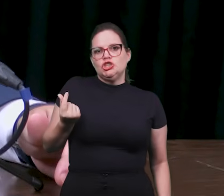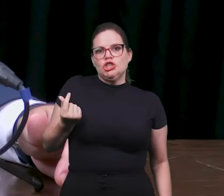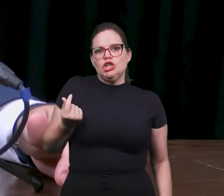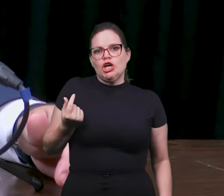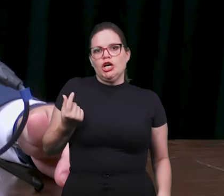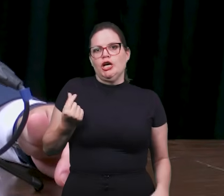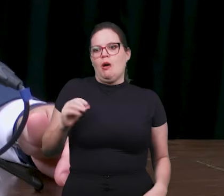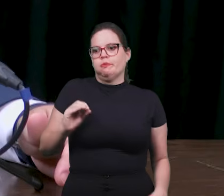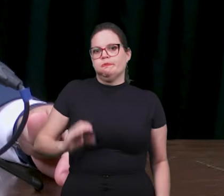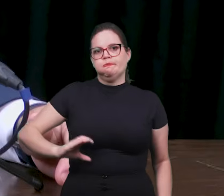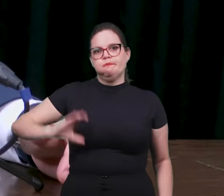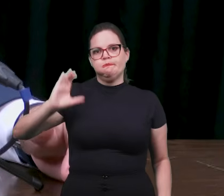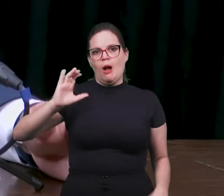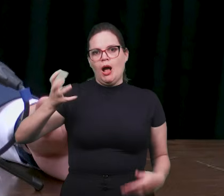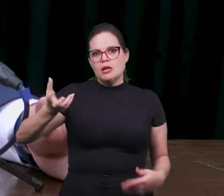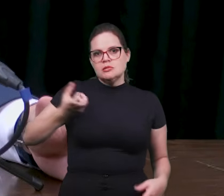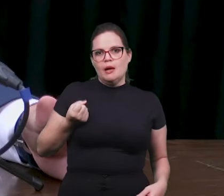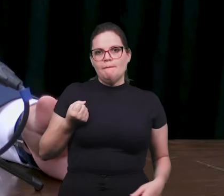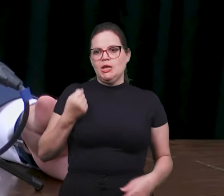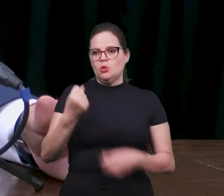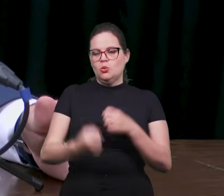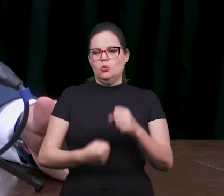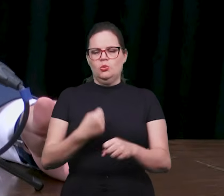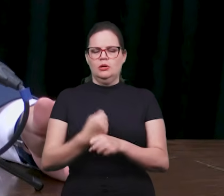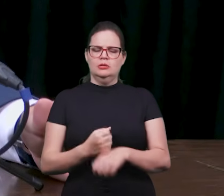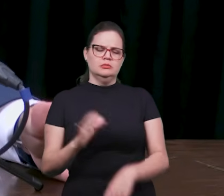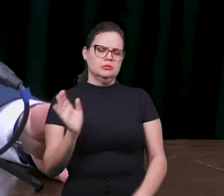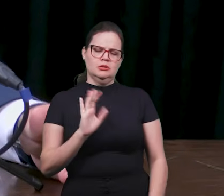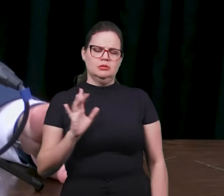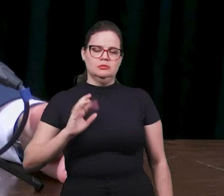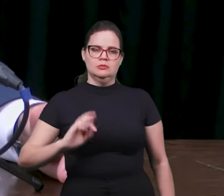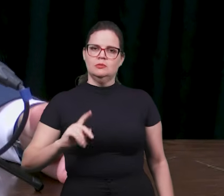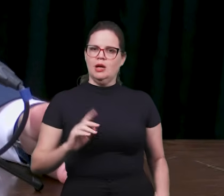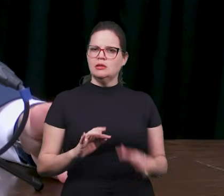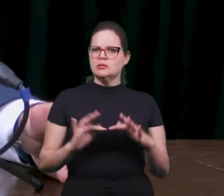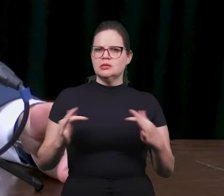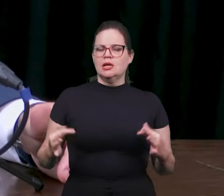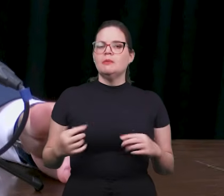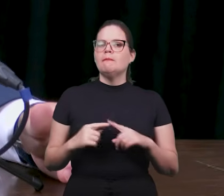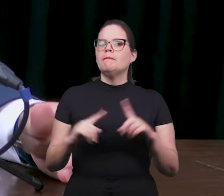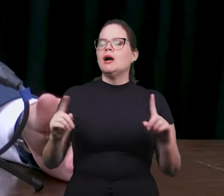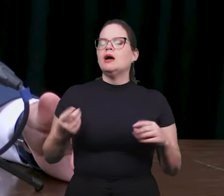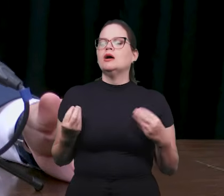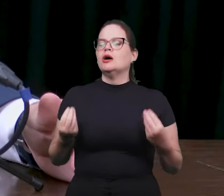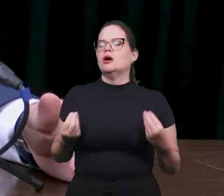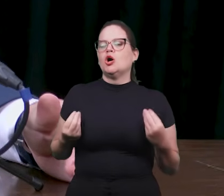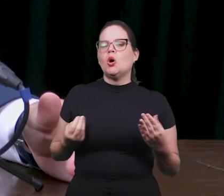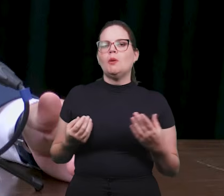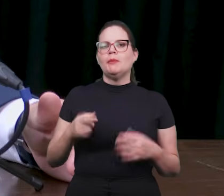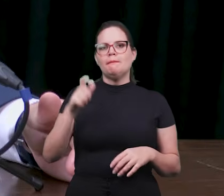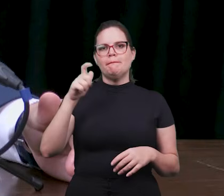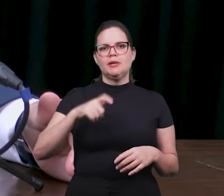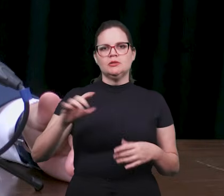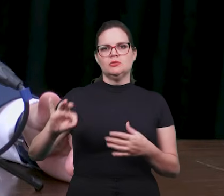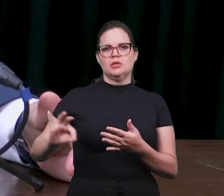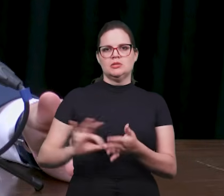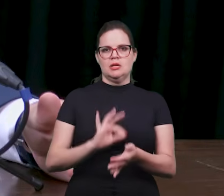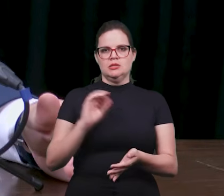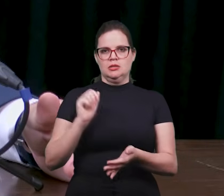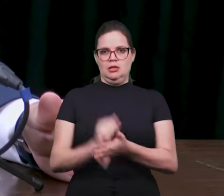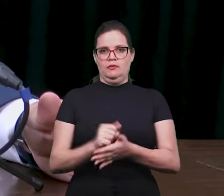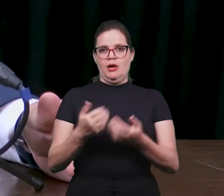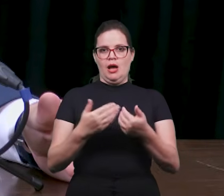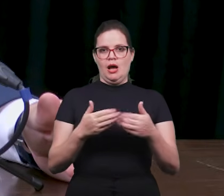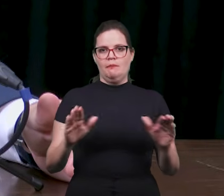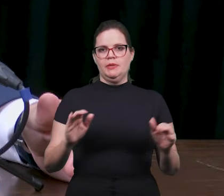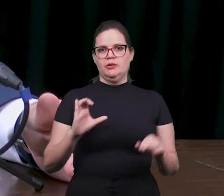anual ou precisa ter... Na verdade, é muito simples, né? Muito simples. E como que a pessoa faz, nesse caso, para ela poder registrar, abrir essa MEI,